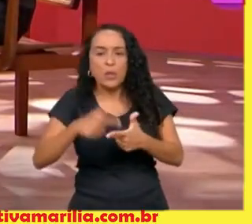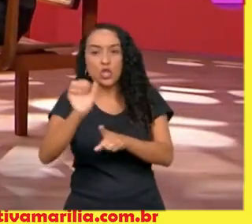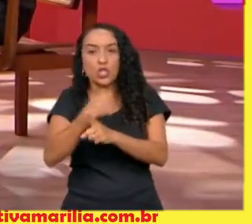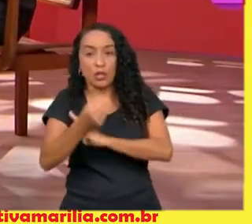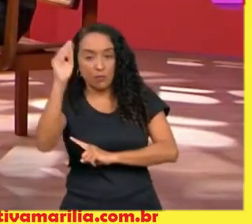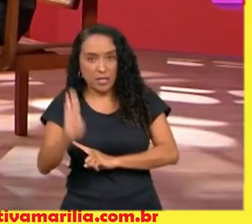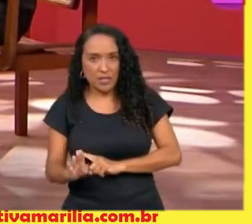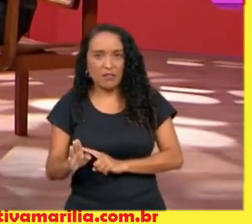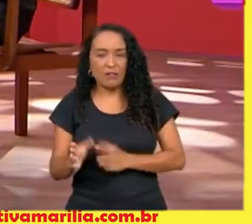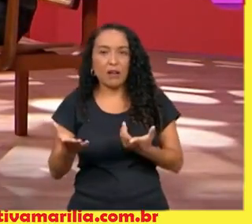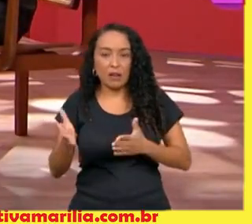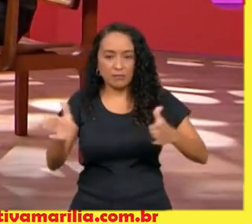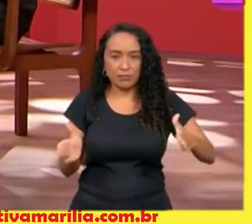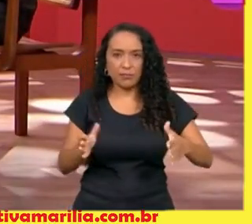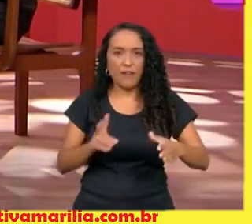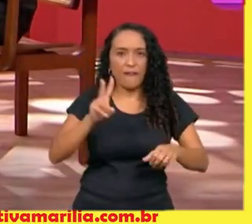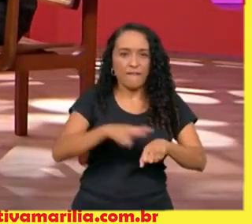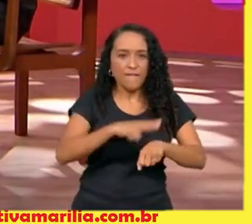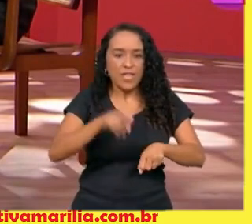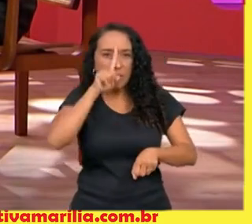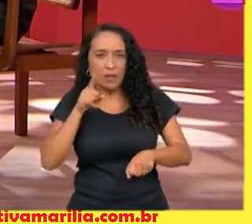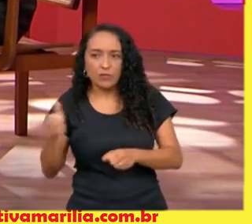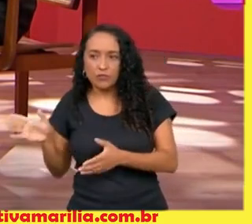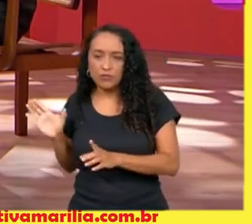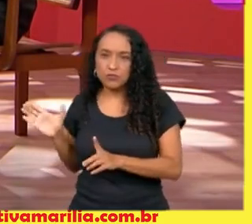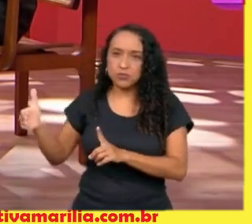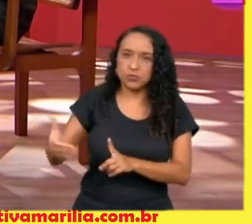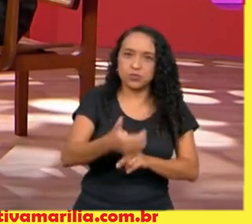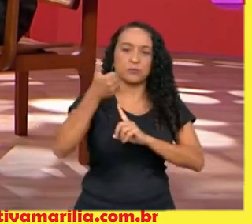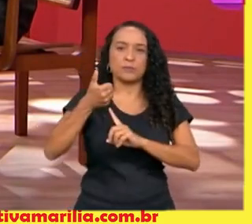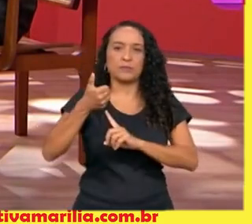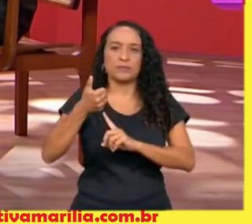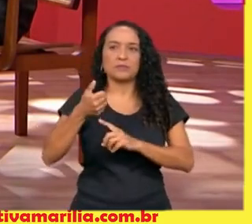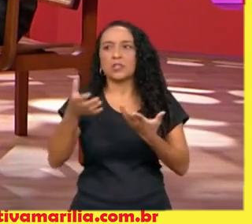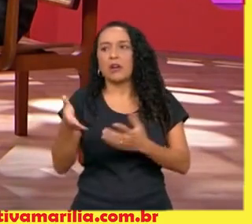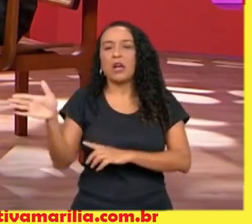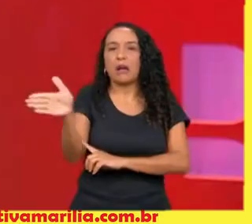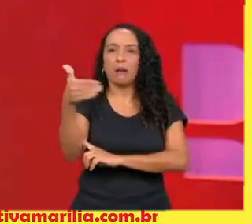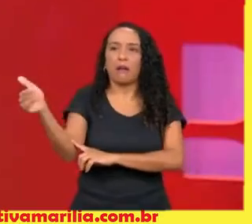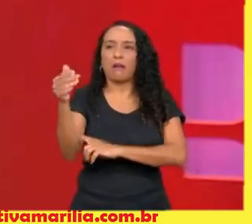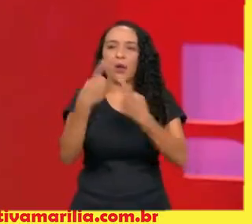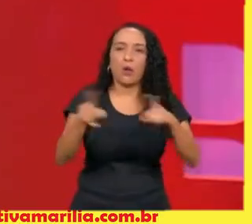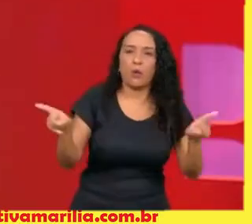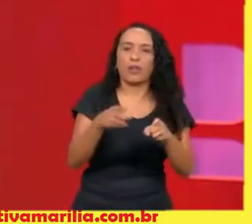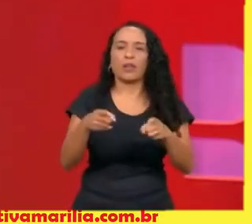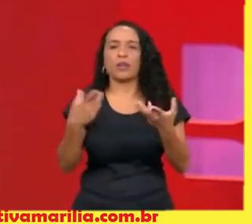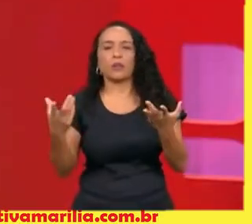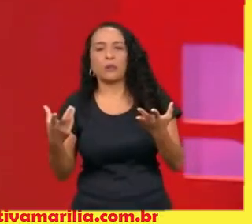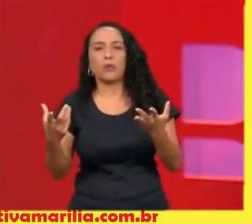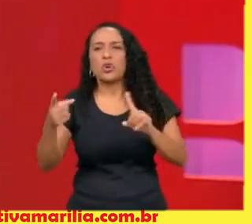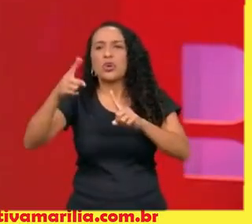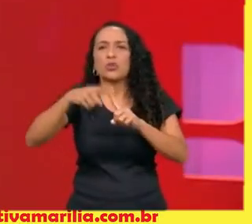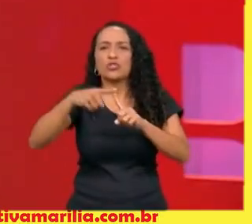esse verde-amarelismo ele é resgatado. Então você resgata as cores da bandeira, o hino, essa nossa espécie de destino manifesto, né,